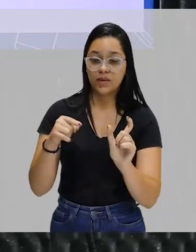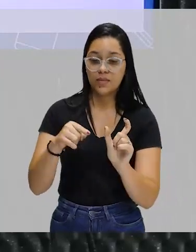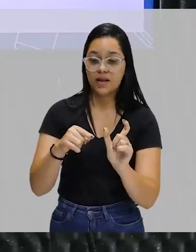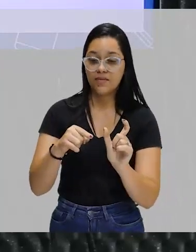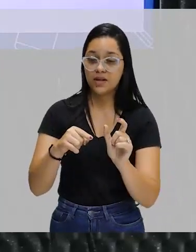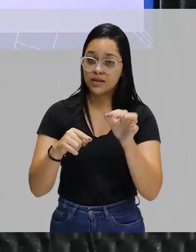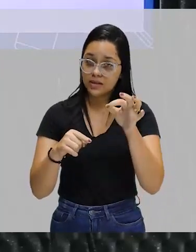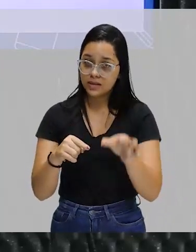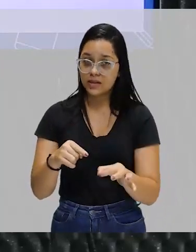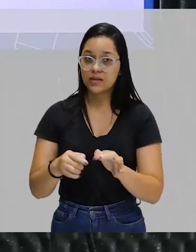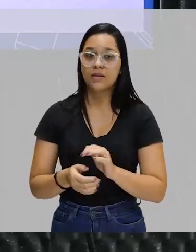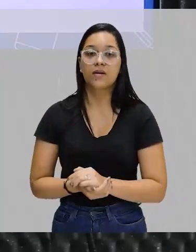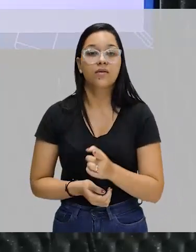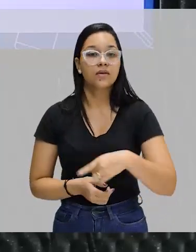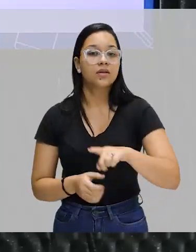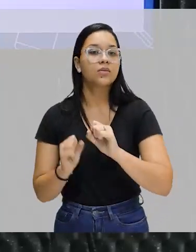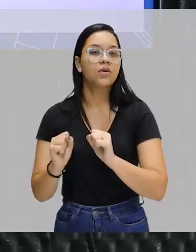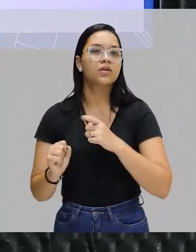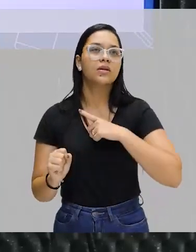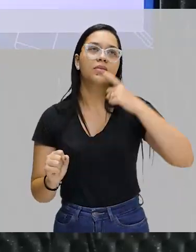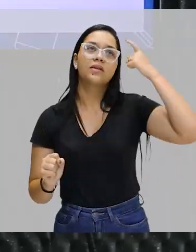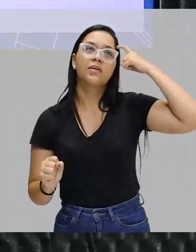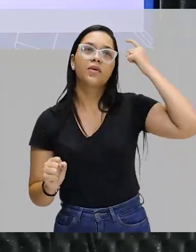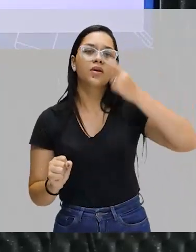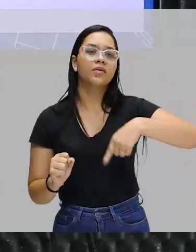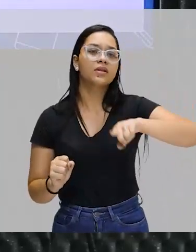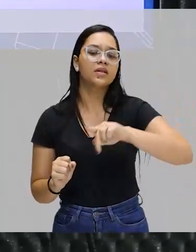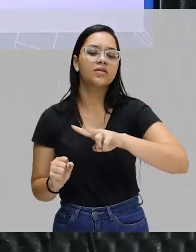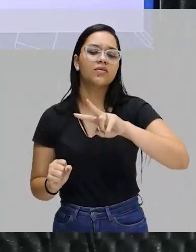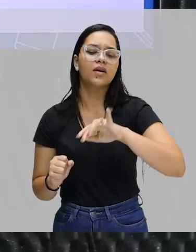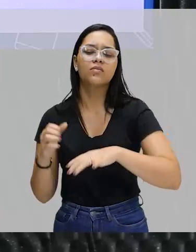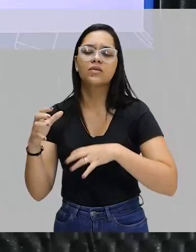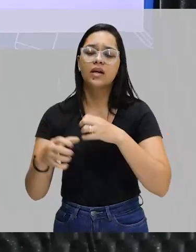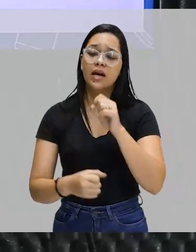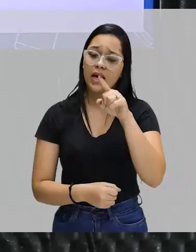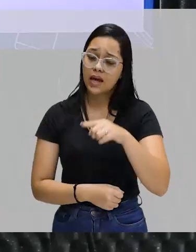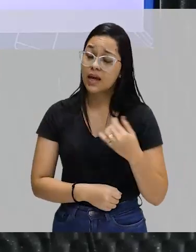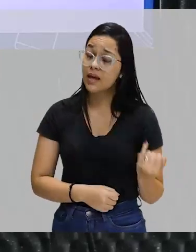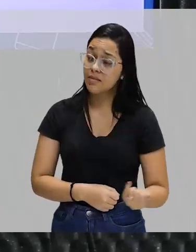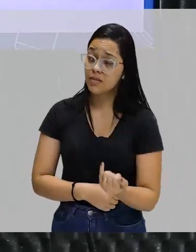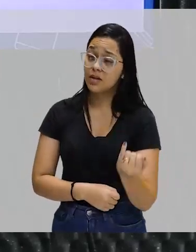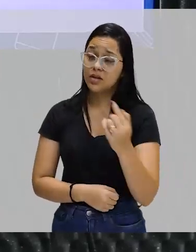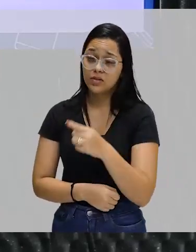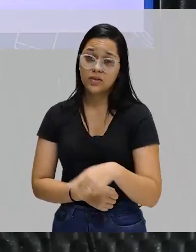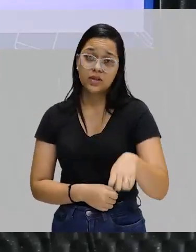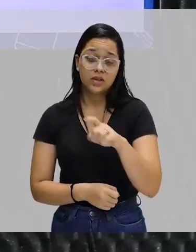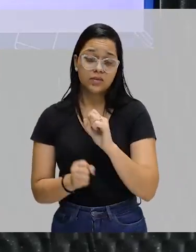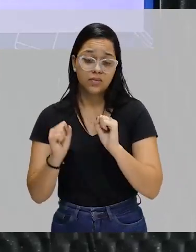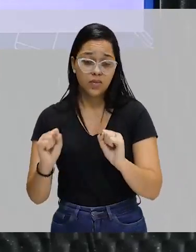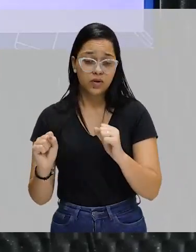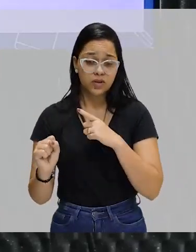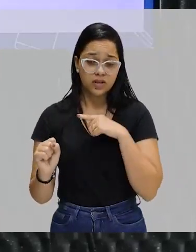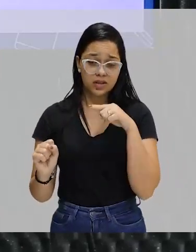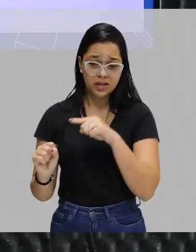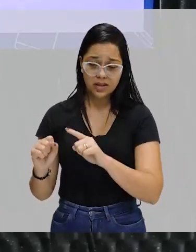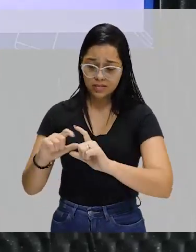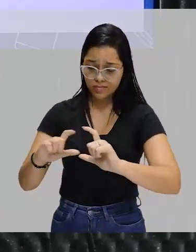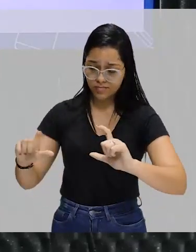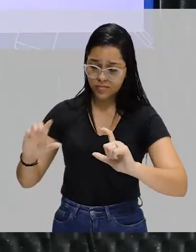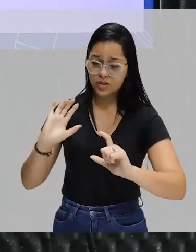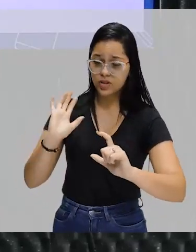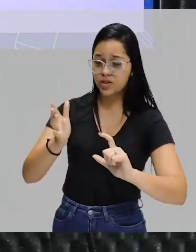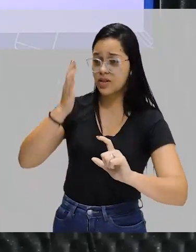palavra correto, para que vocês tenham em mente o que vocês vão buscar. É importante que quando vocês passem para a questão, vocês